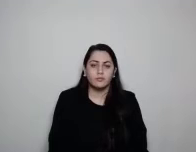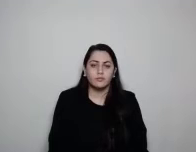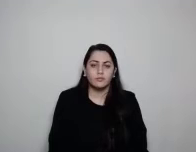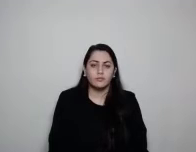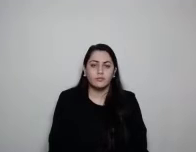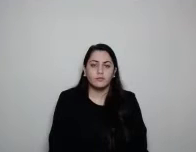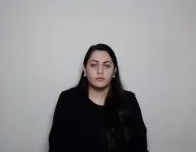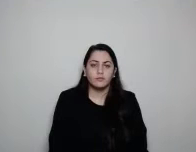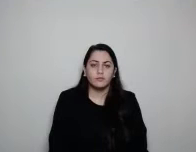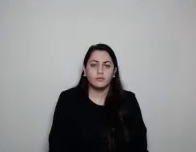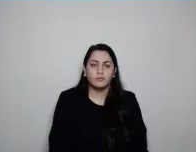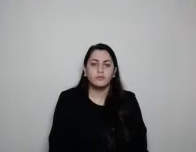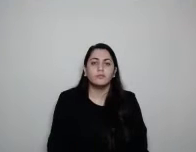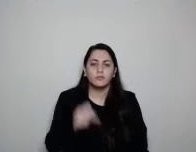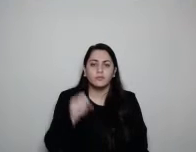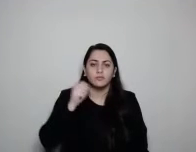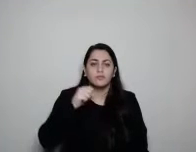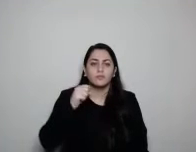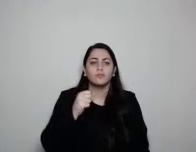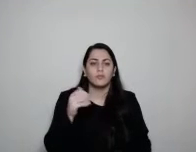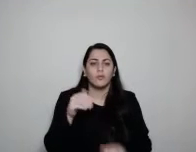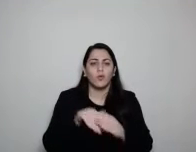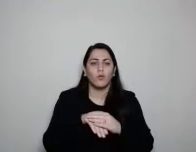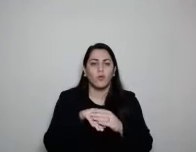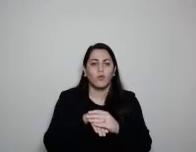Quero, presidente, vou votar logo. Começo a discordar